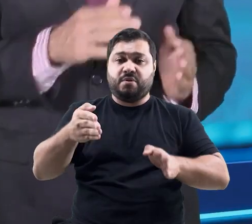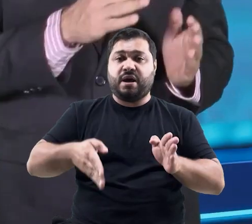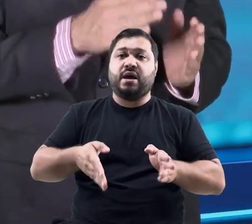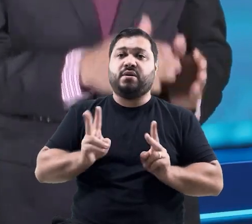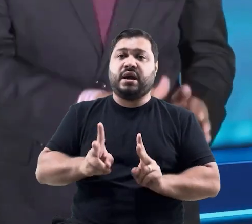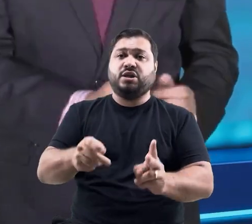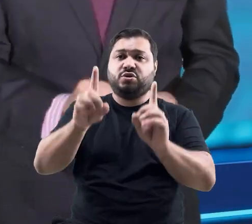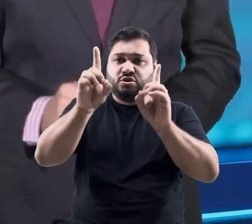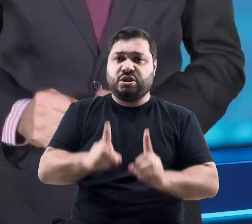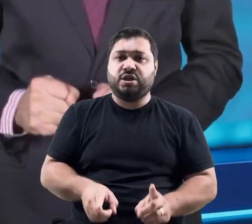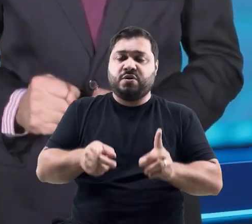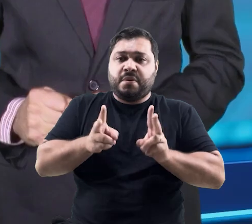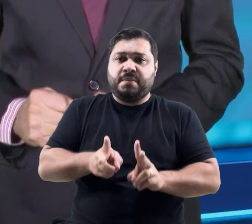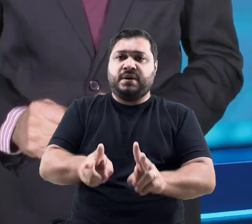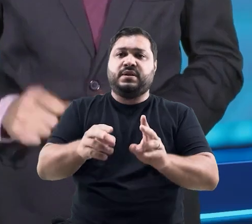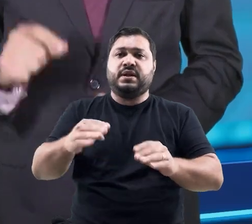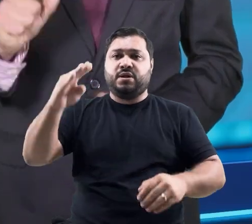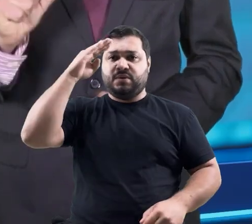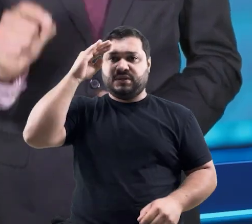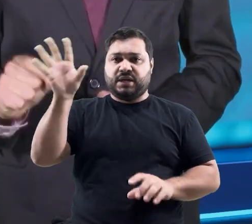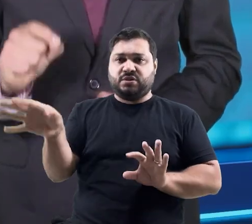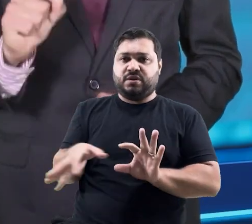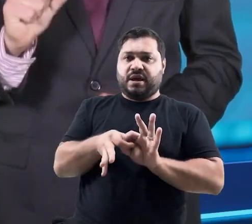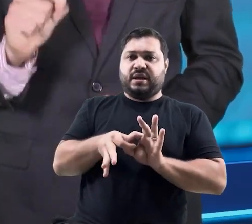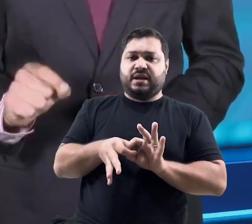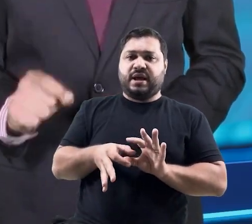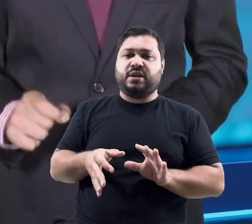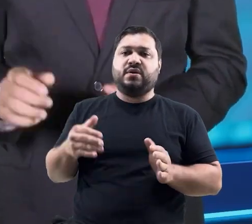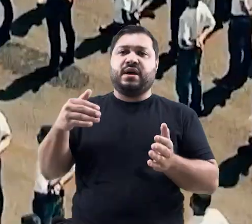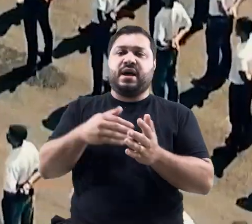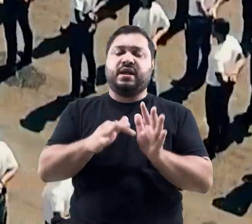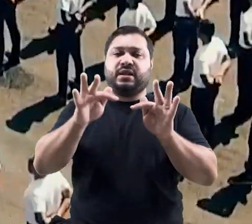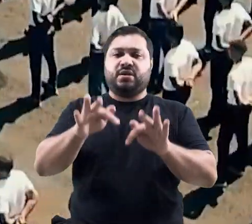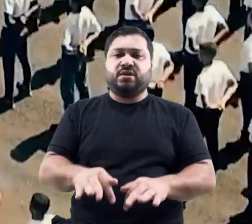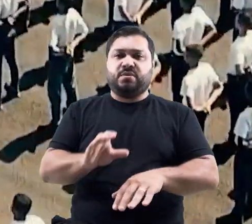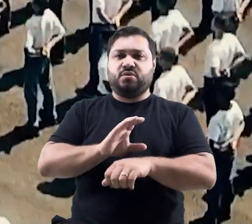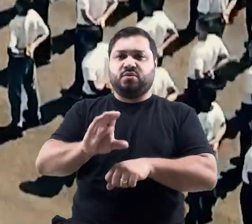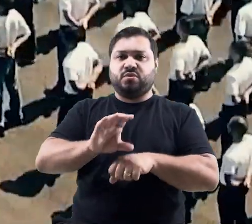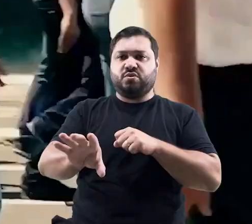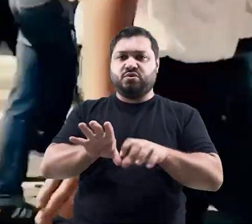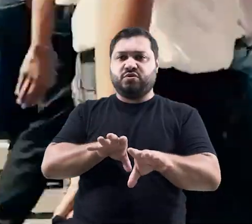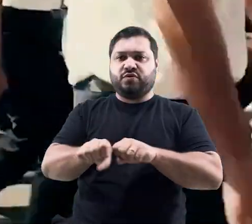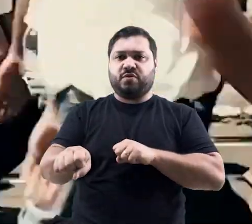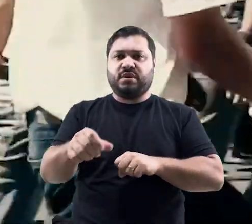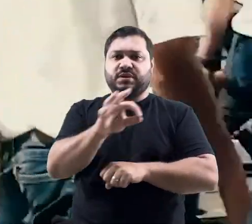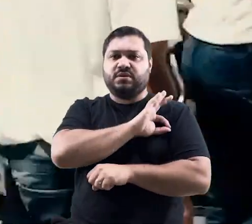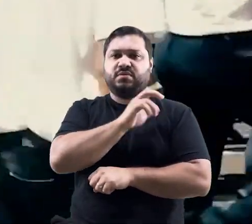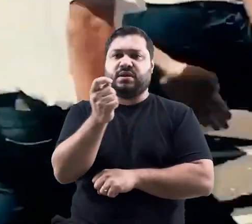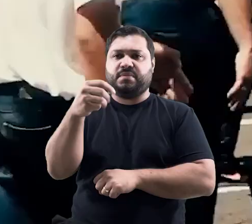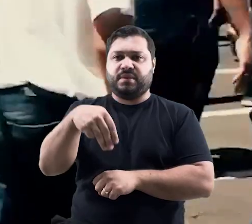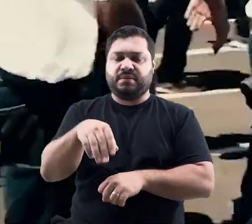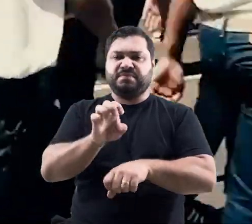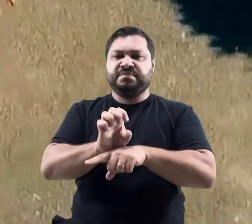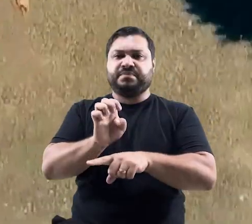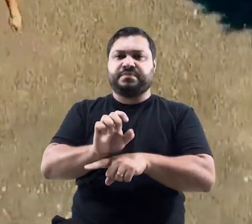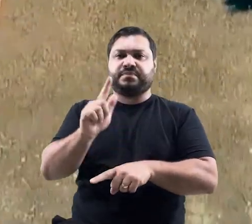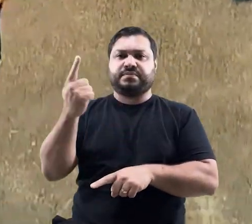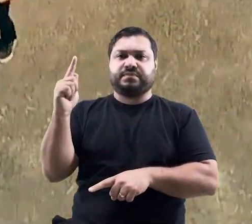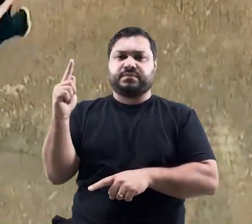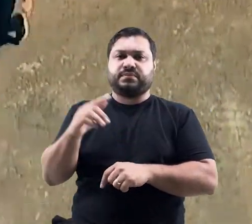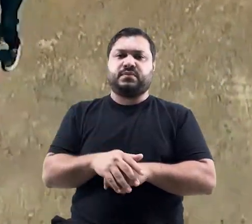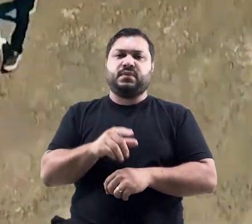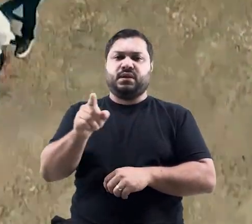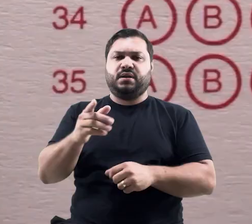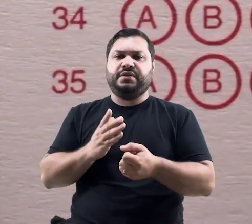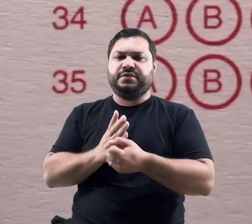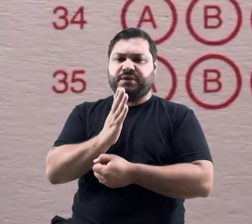de manter-se no Exército Brasileiro na condição de agregado até o término do curso de formação da Polícia Militar do